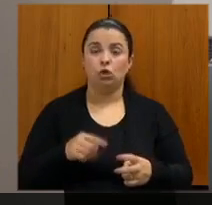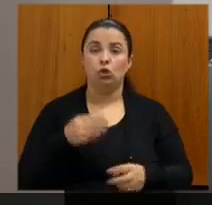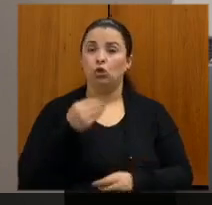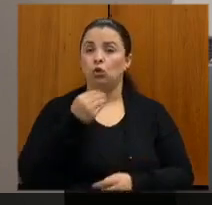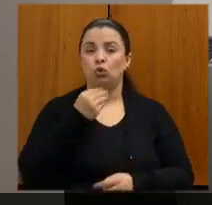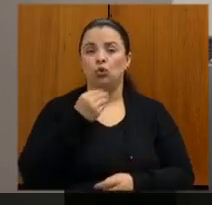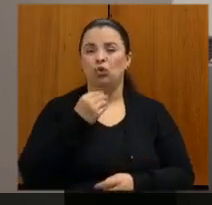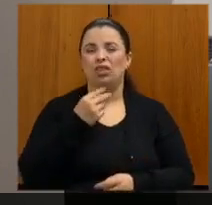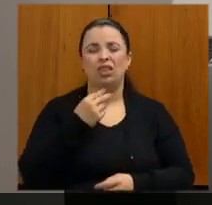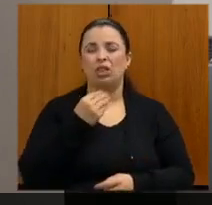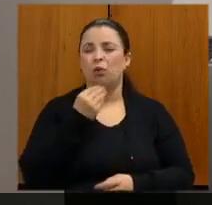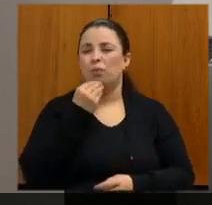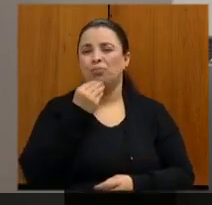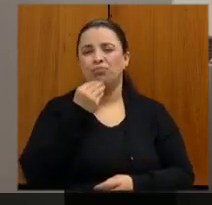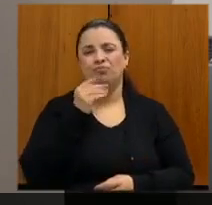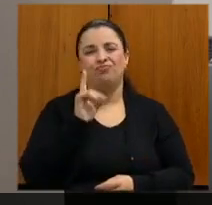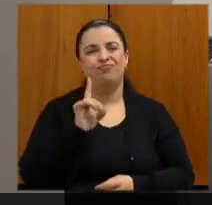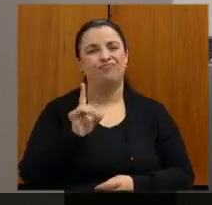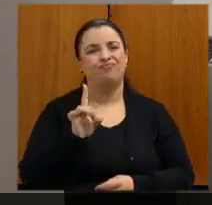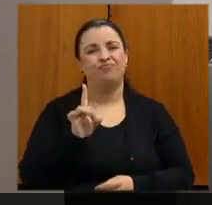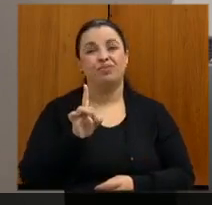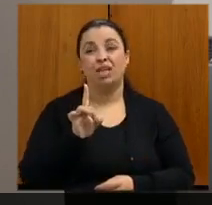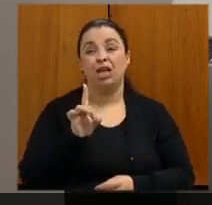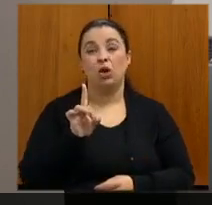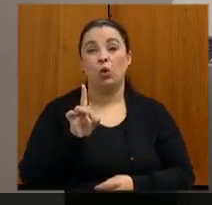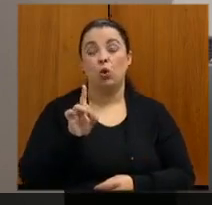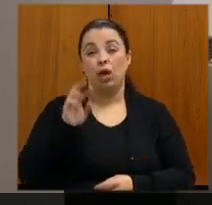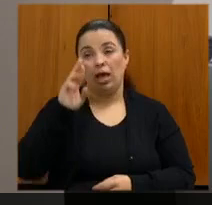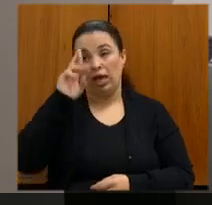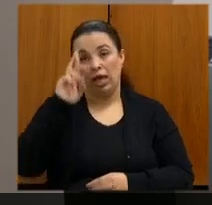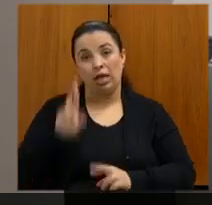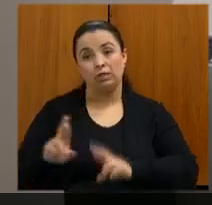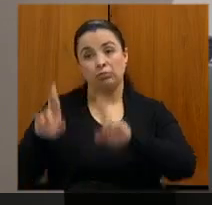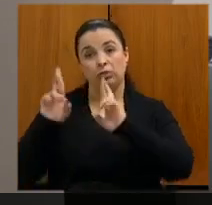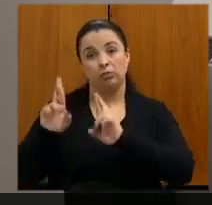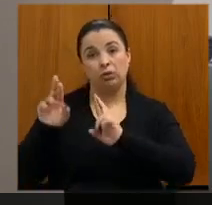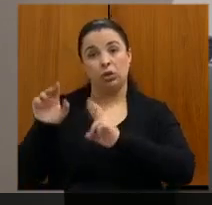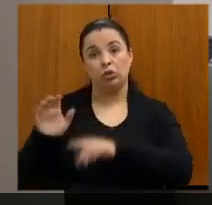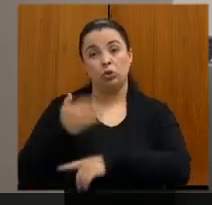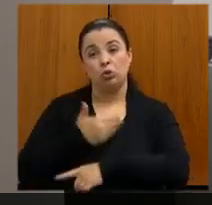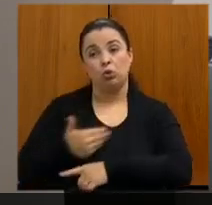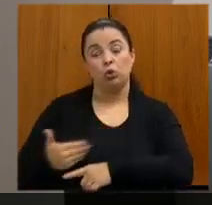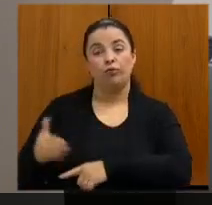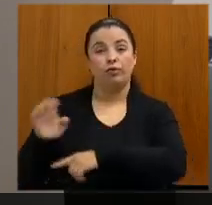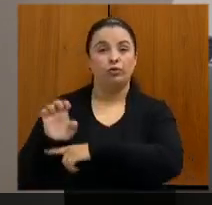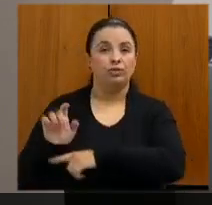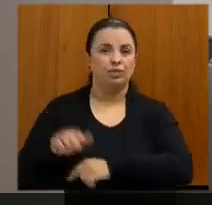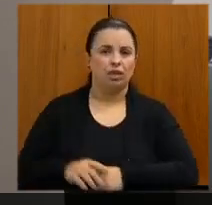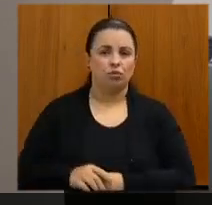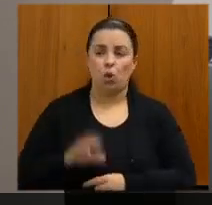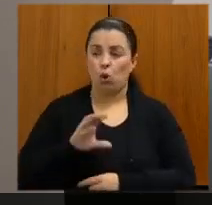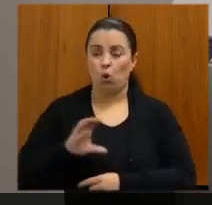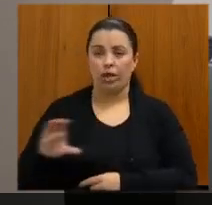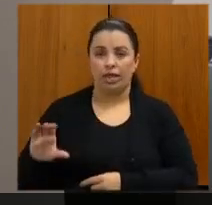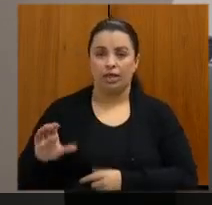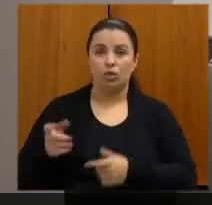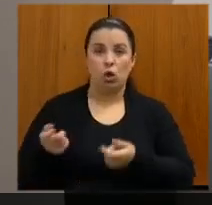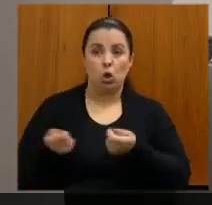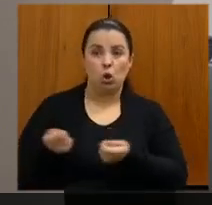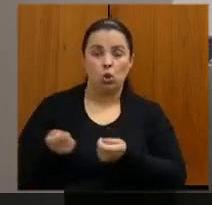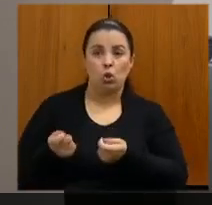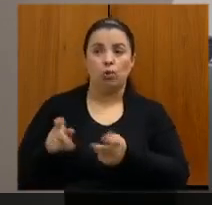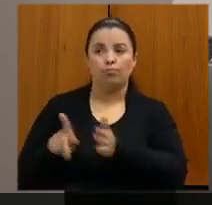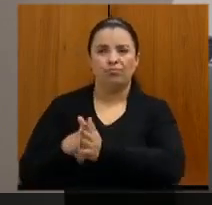mão do Governo do Estado no sentido né de uma coordenação e de um controle